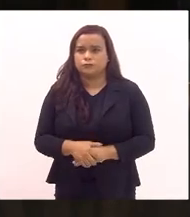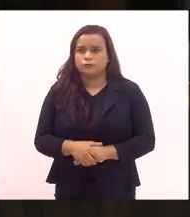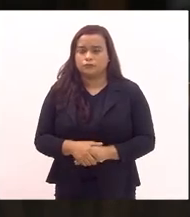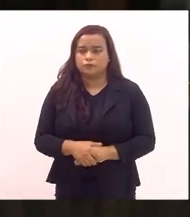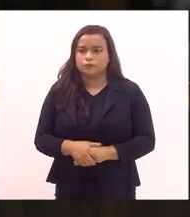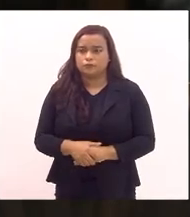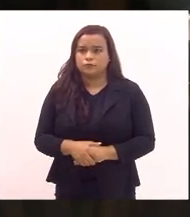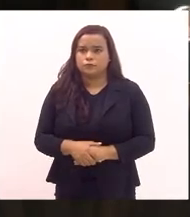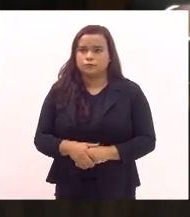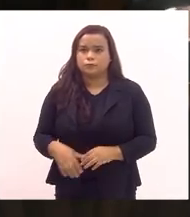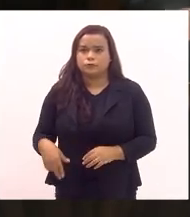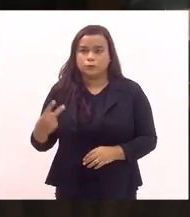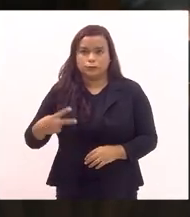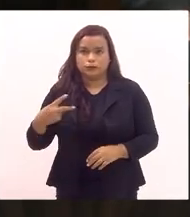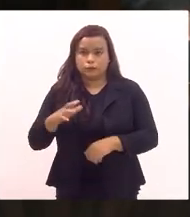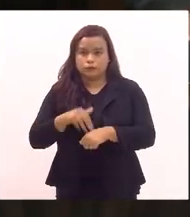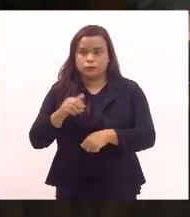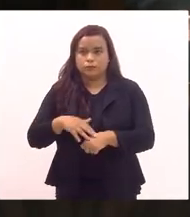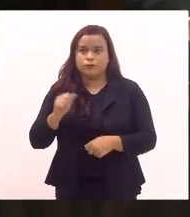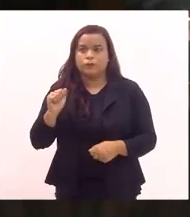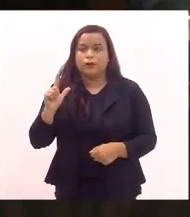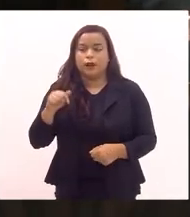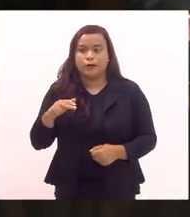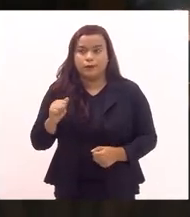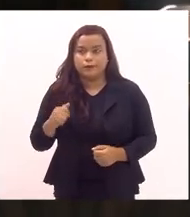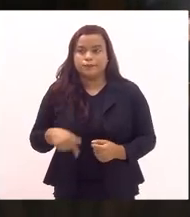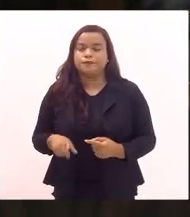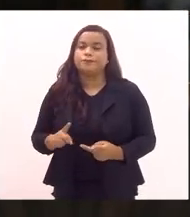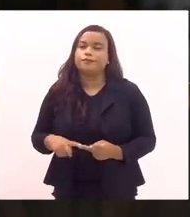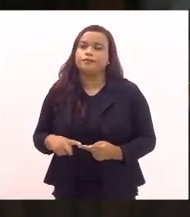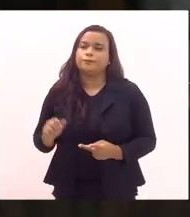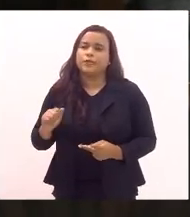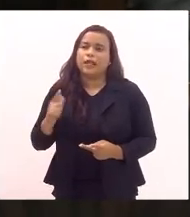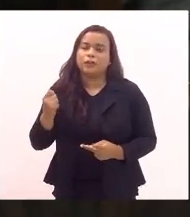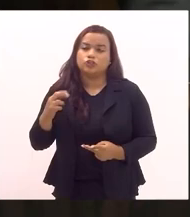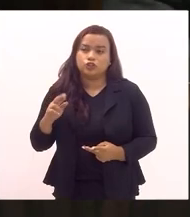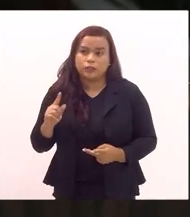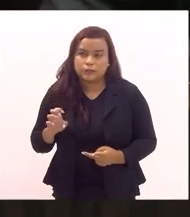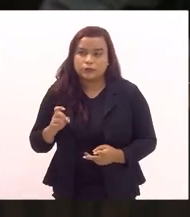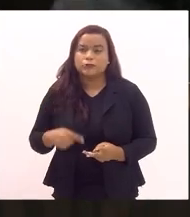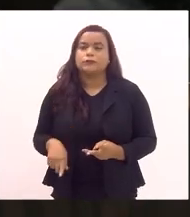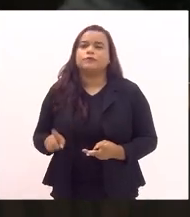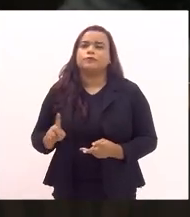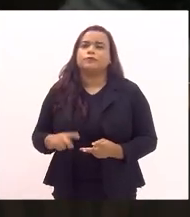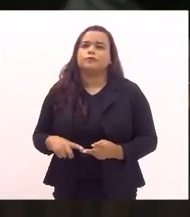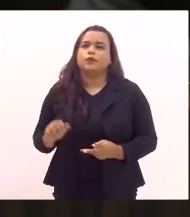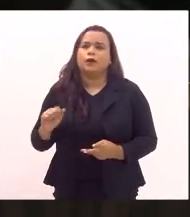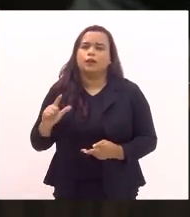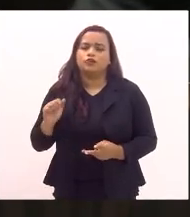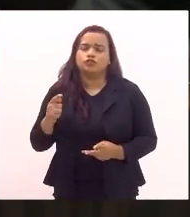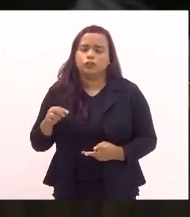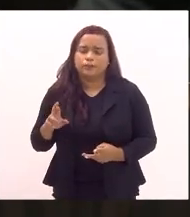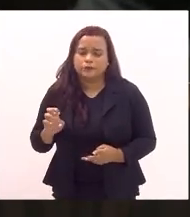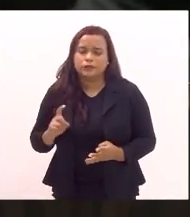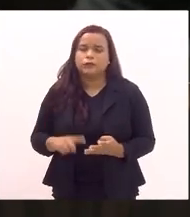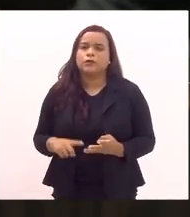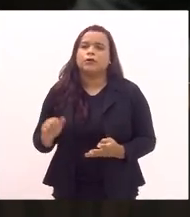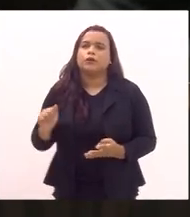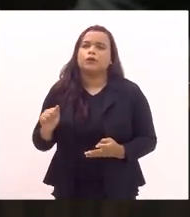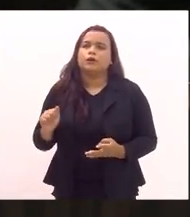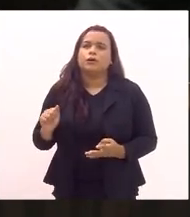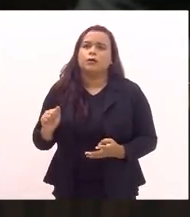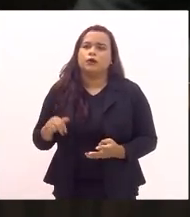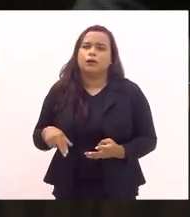presidente a segunda chamada que tá da Ana Passos Alana passo Alexandre Freitas Alexandre Freitas Alexandre